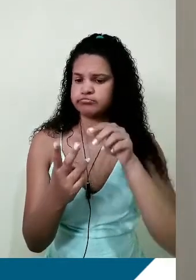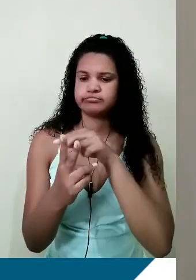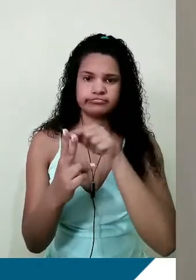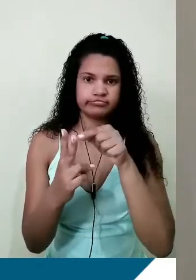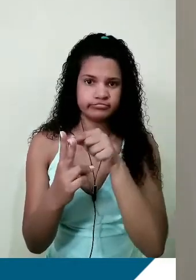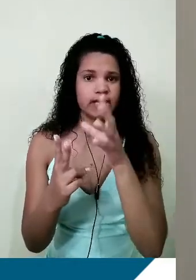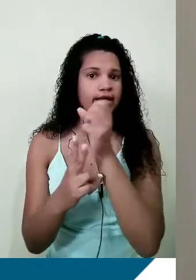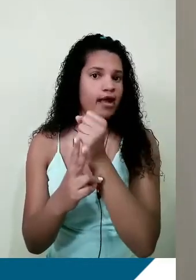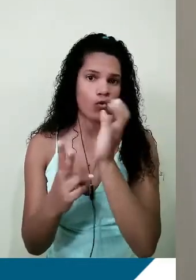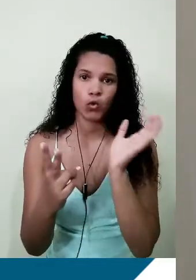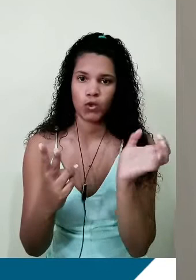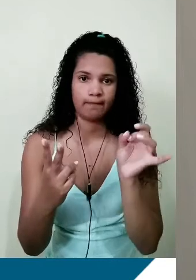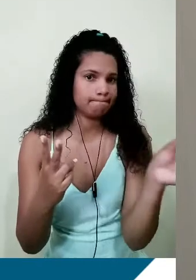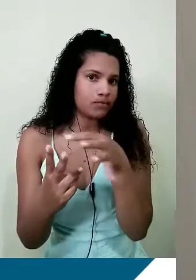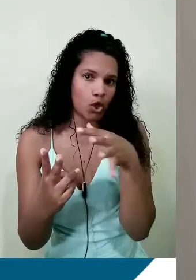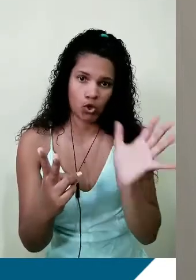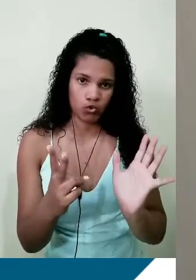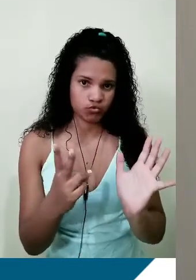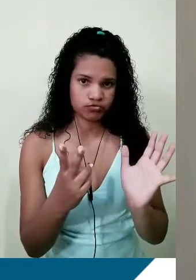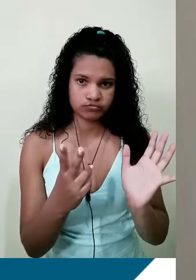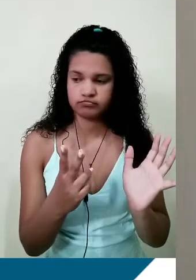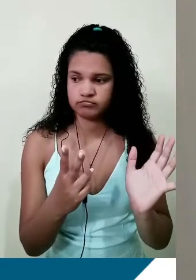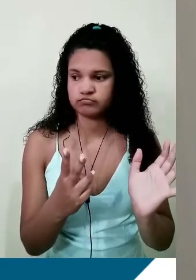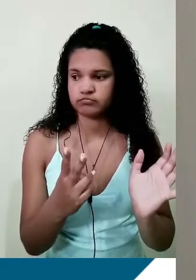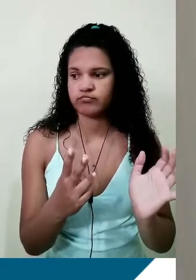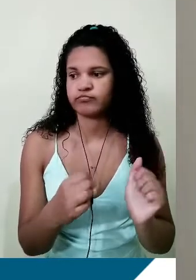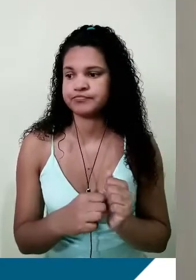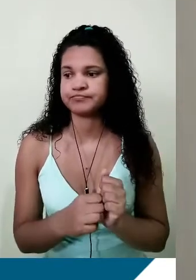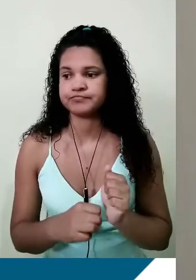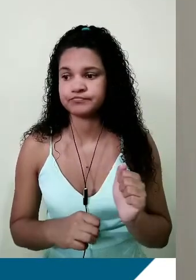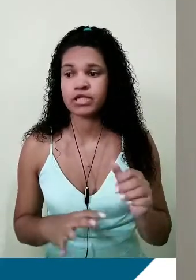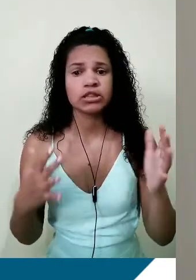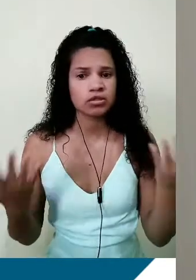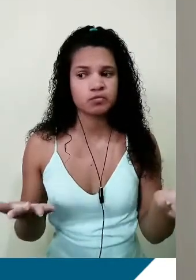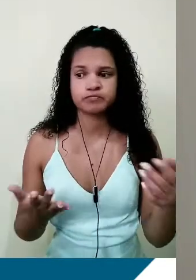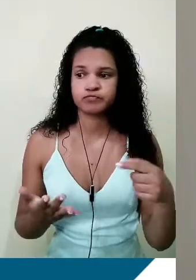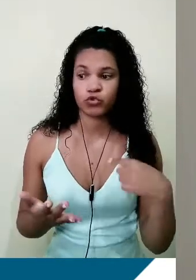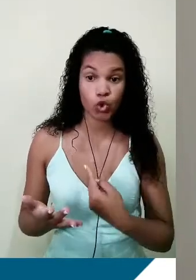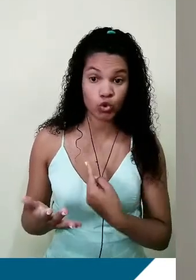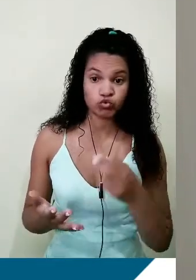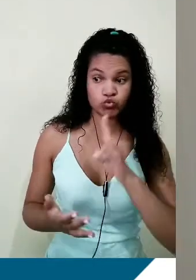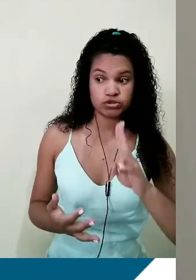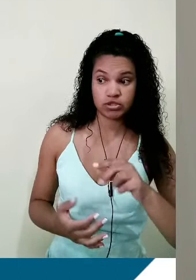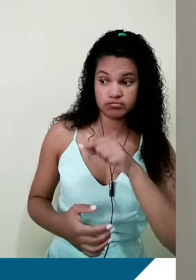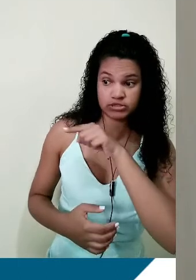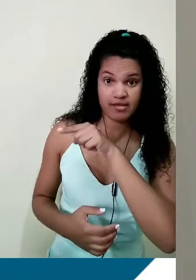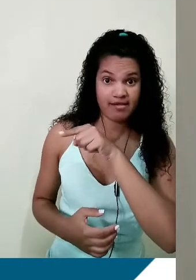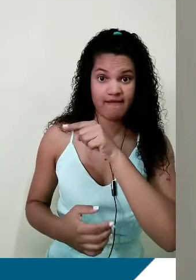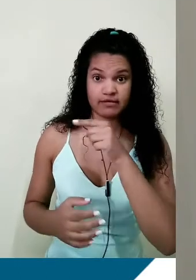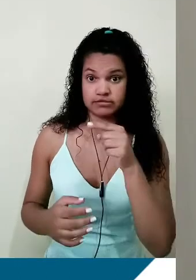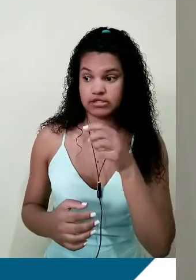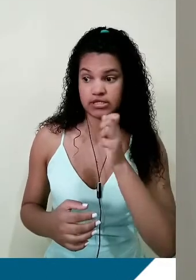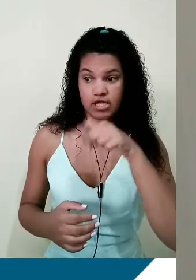Fahrenheit, você pega os dois primeiros pedaços. Então, nós utilizamos esta equação aqui para